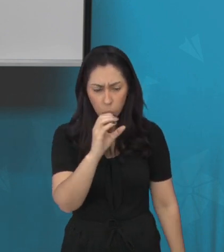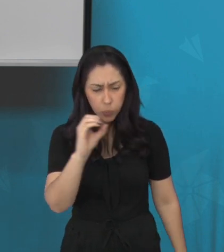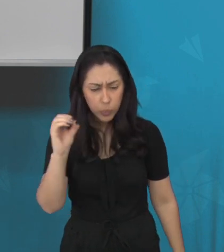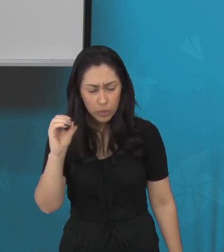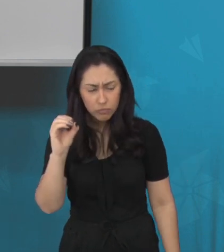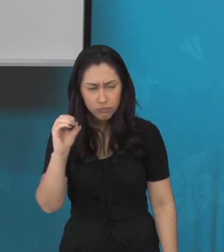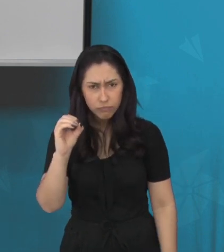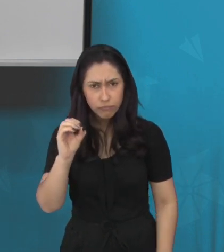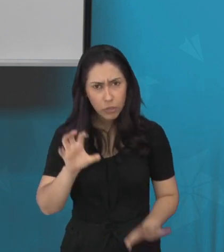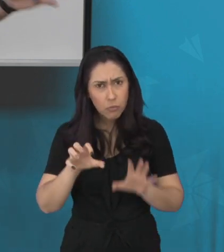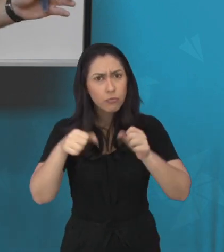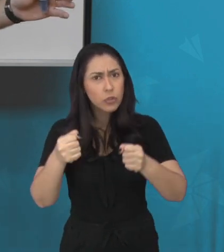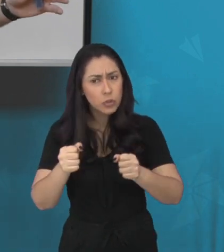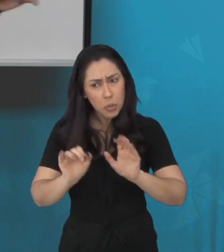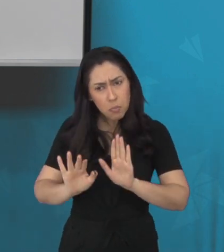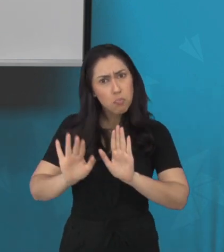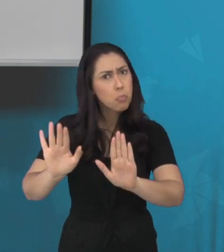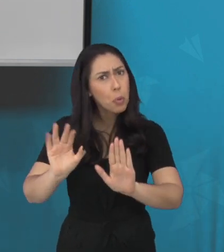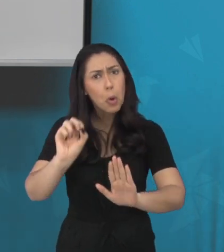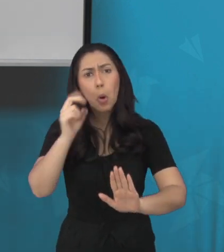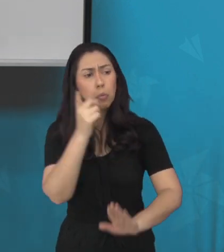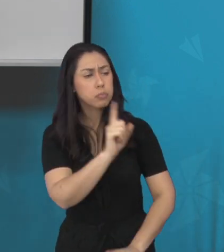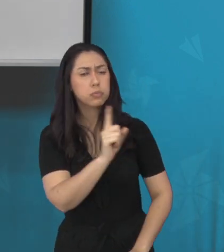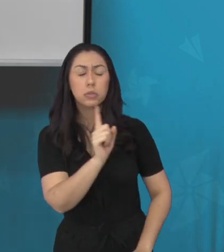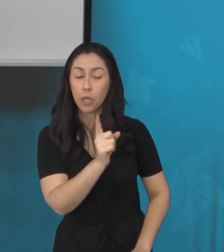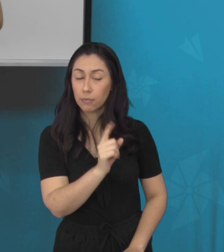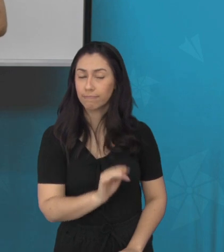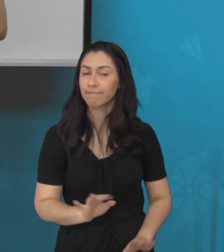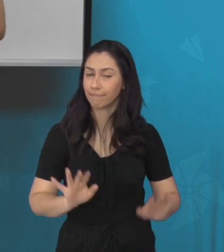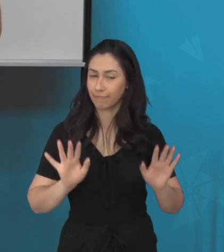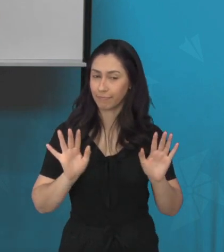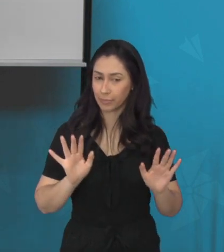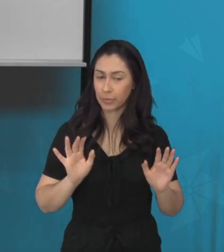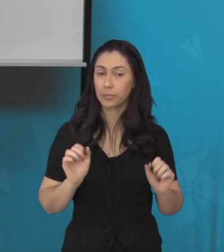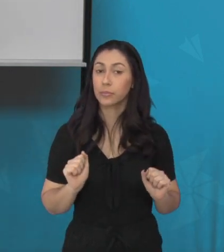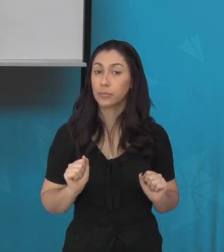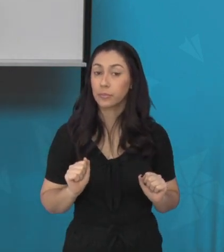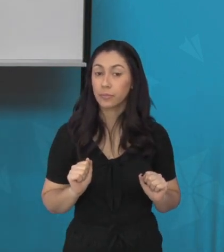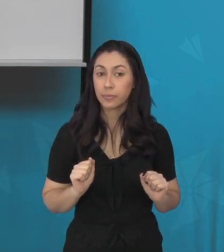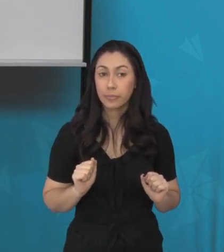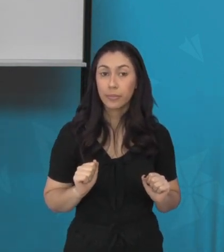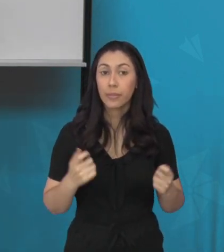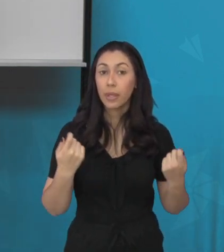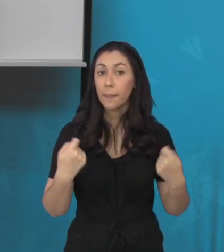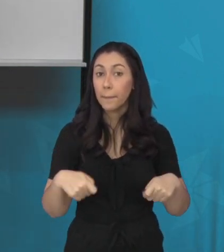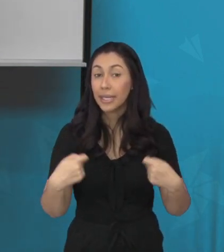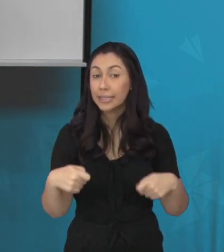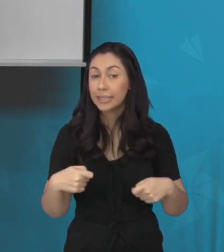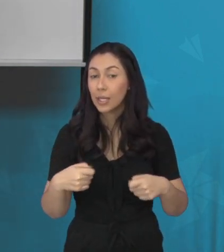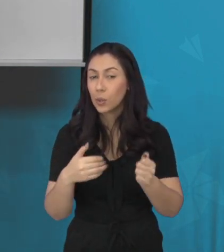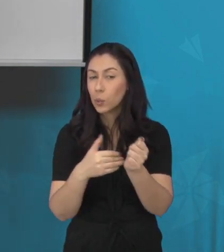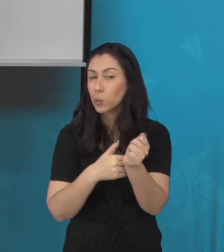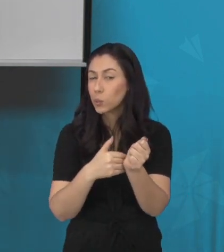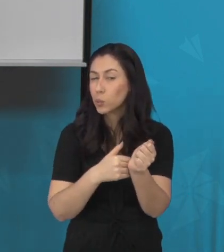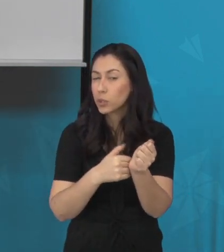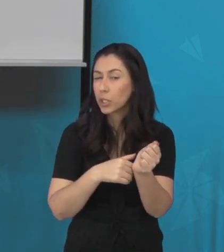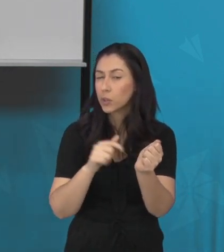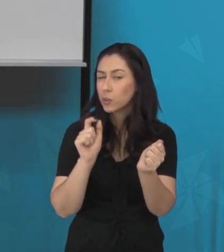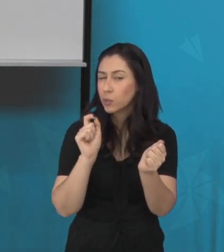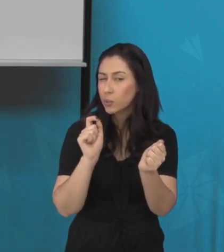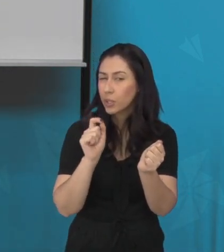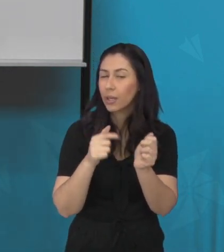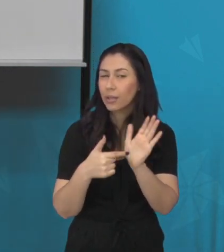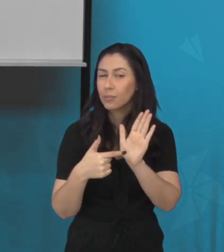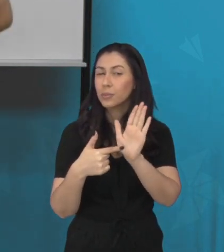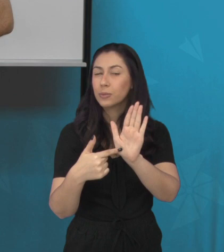esse guarda-roupas se movimenta ou não? Nós vamos pegar o ponto chave daquele gráfico da última